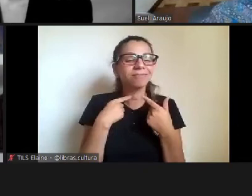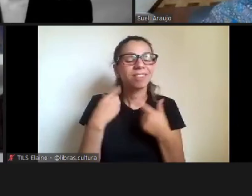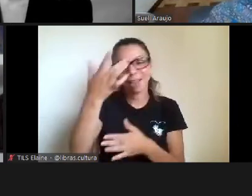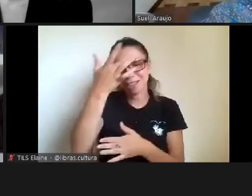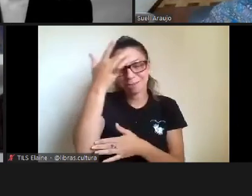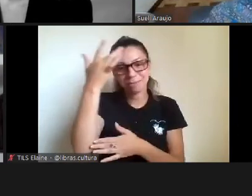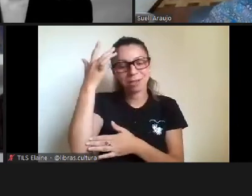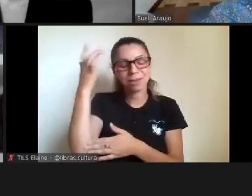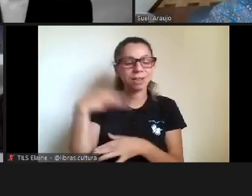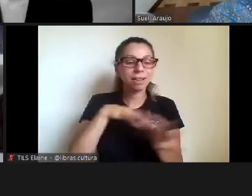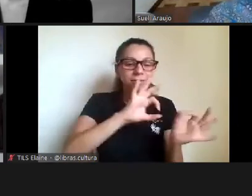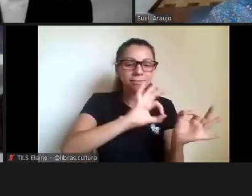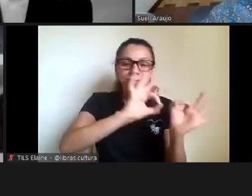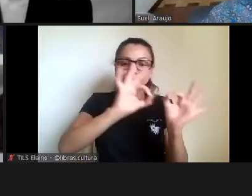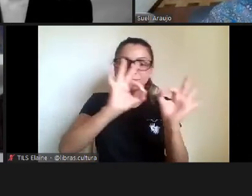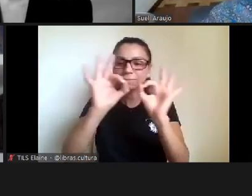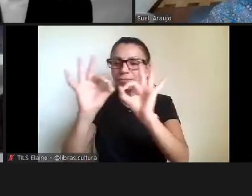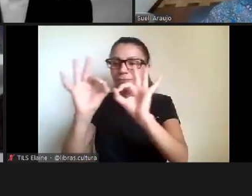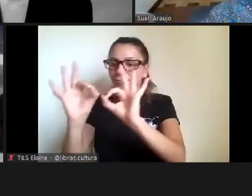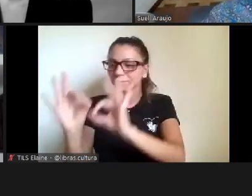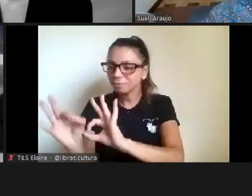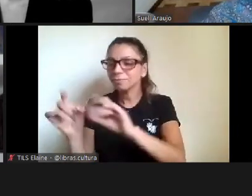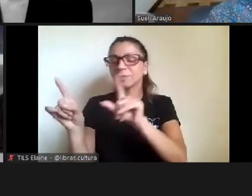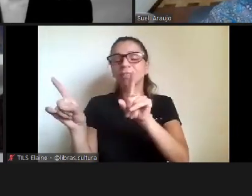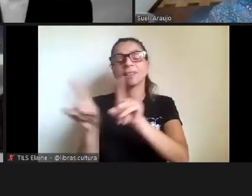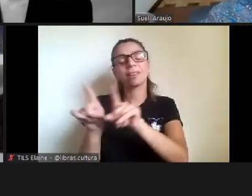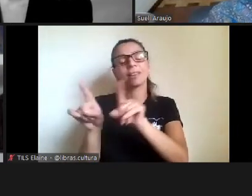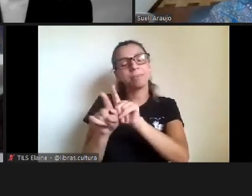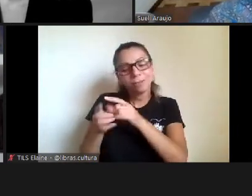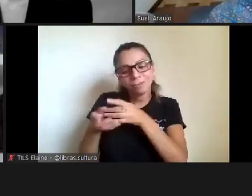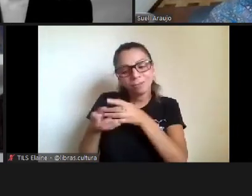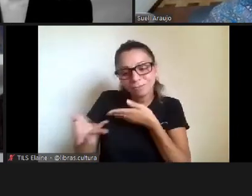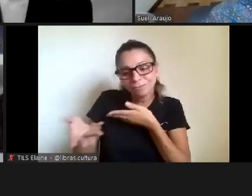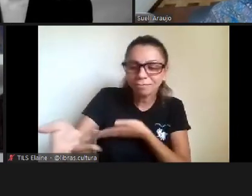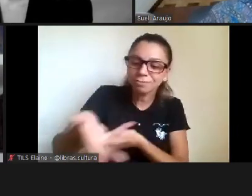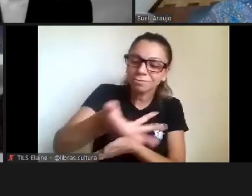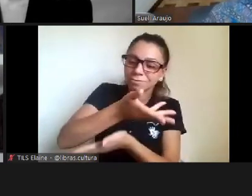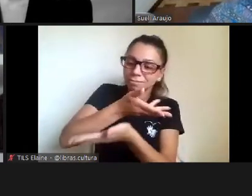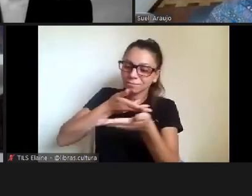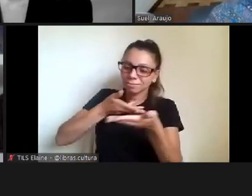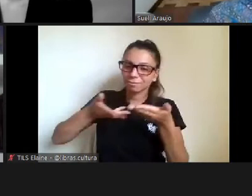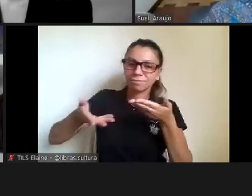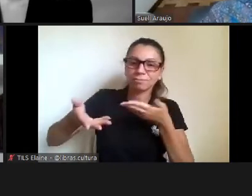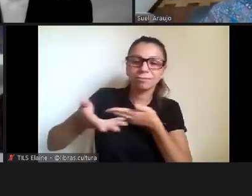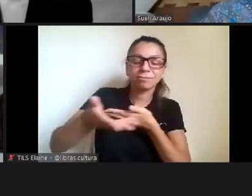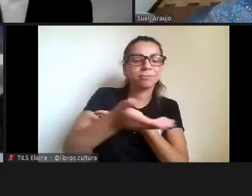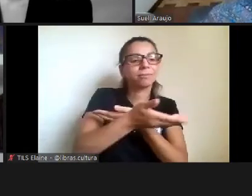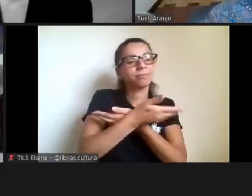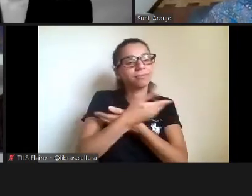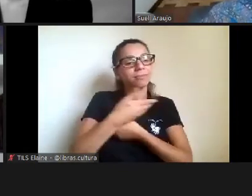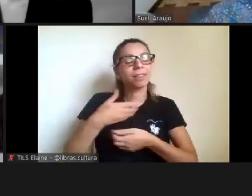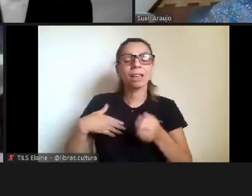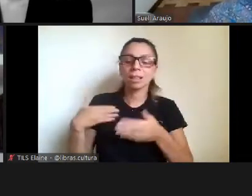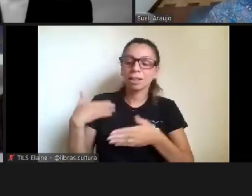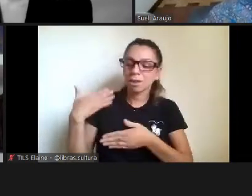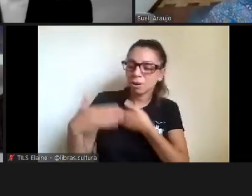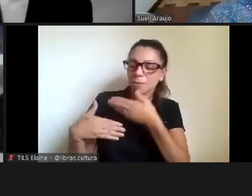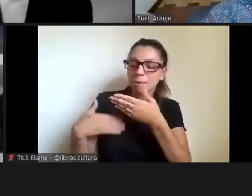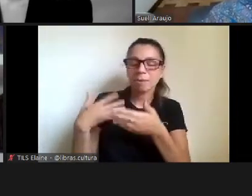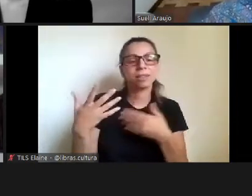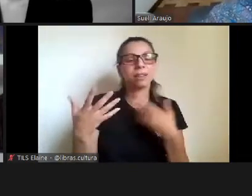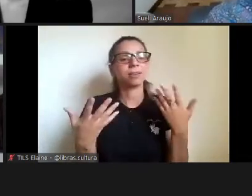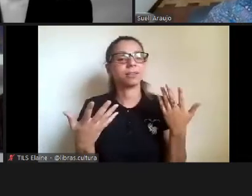que assistissem também se sentissem abraçadas ali, que não estão nesse processo dessa loucura